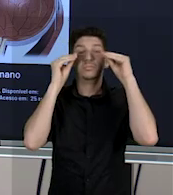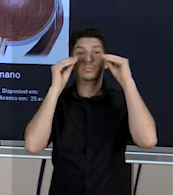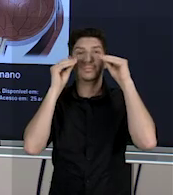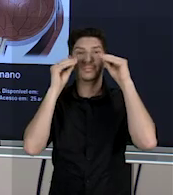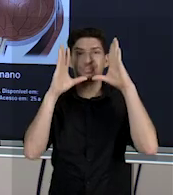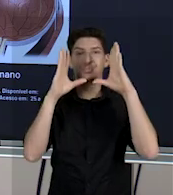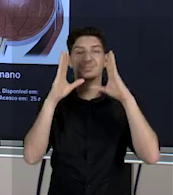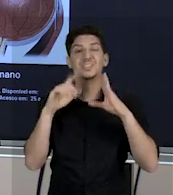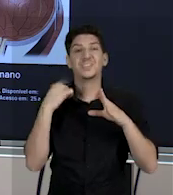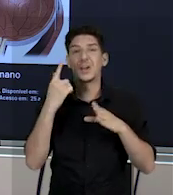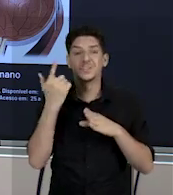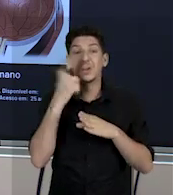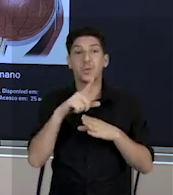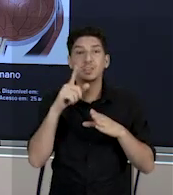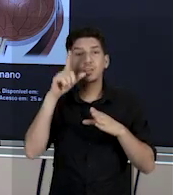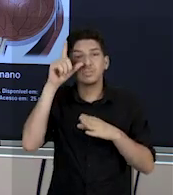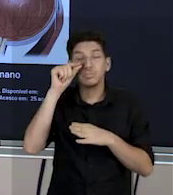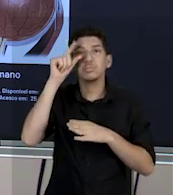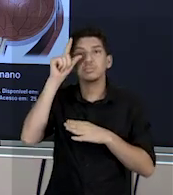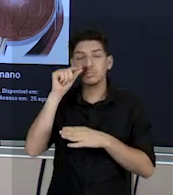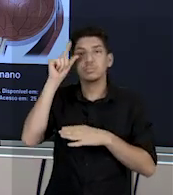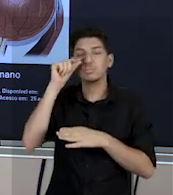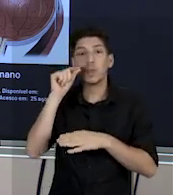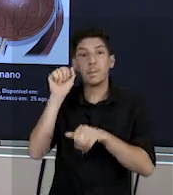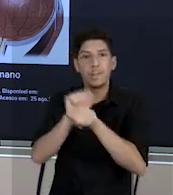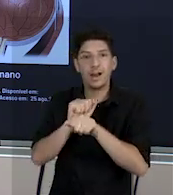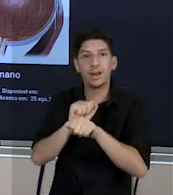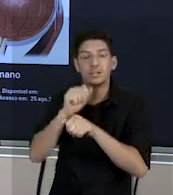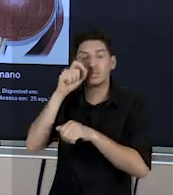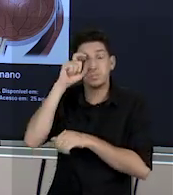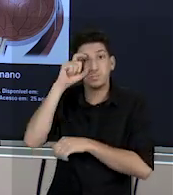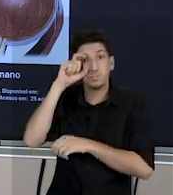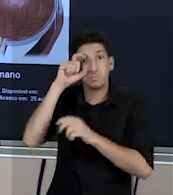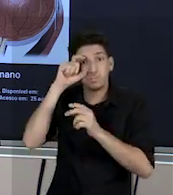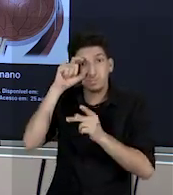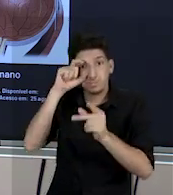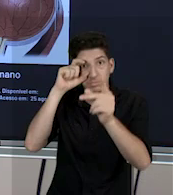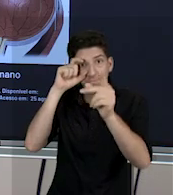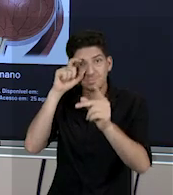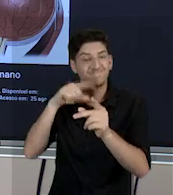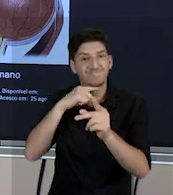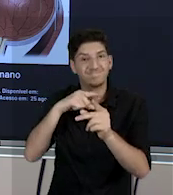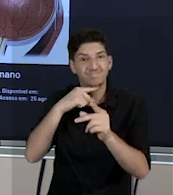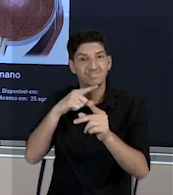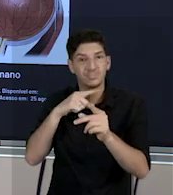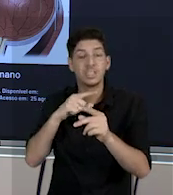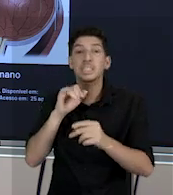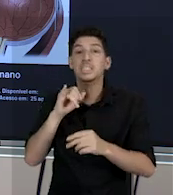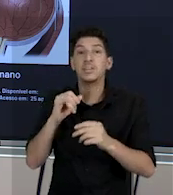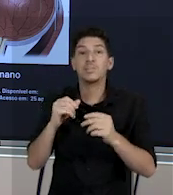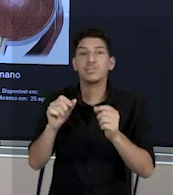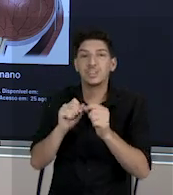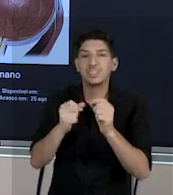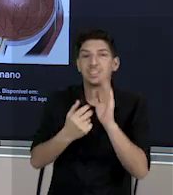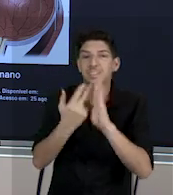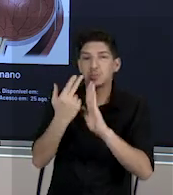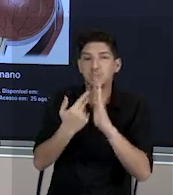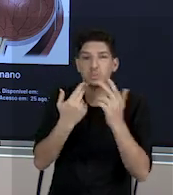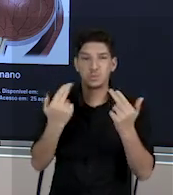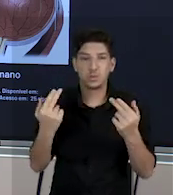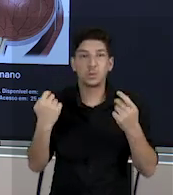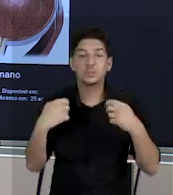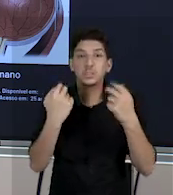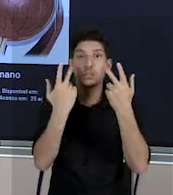gente não consegue ficar sem piscar, nós sabemos disso. Para fazer qualquer tipo de procedimento cirúrgico, nós temos que manter a pálpebra